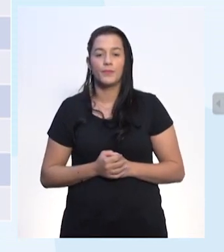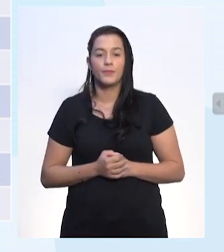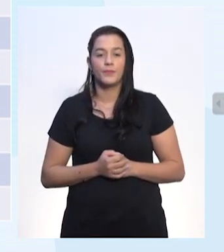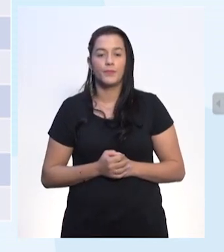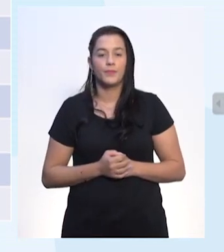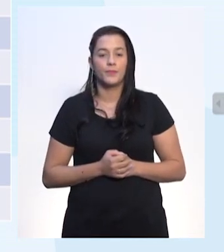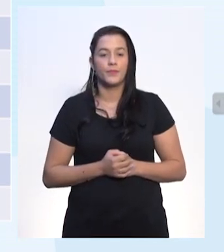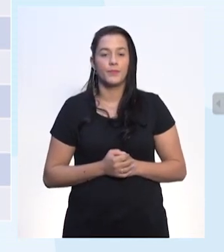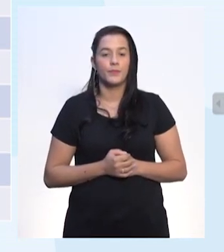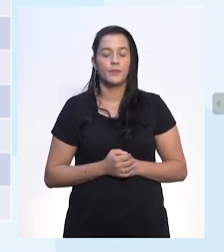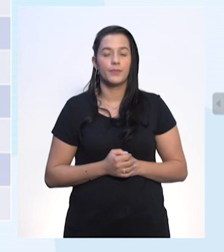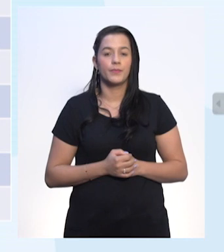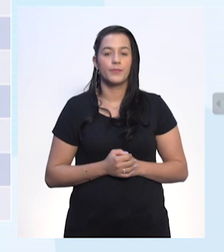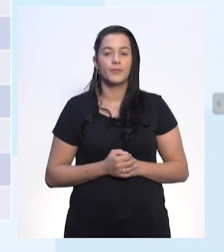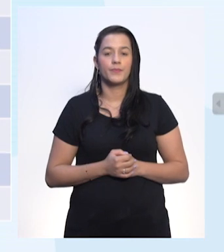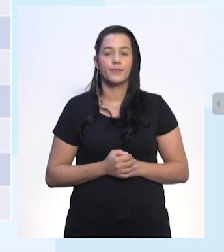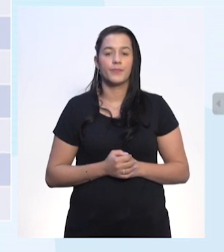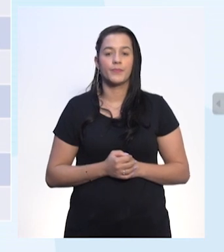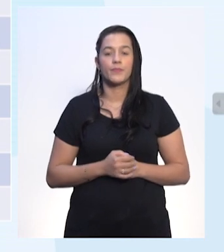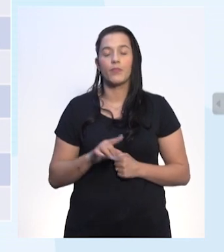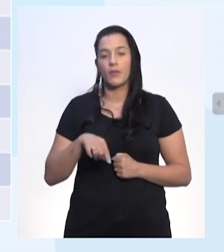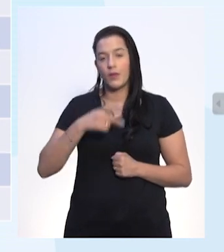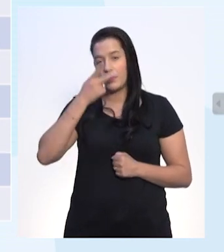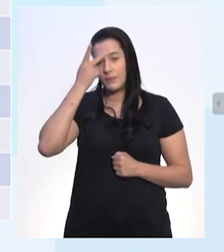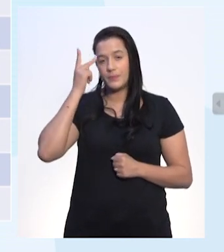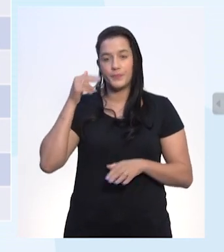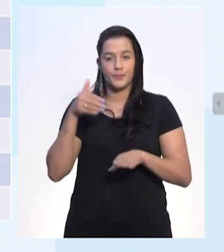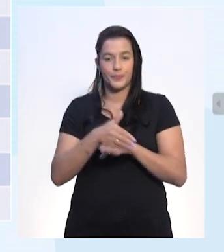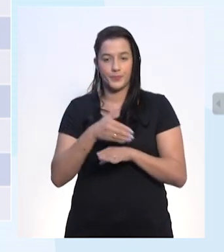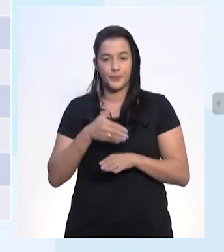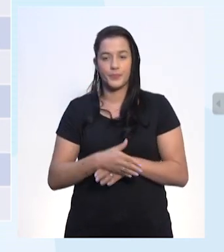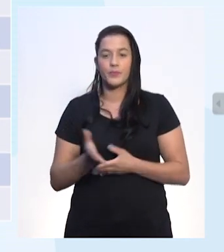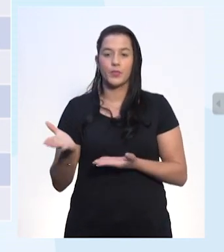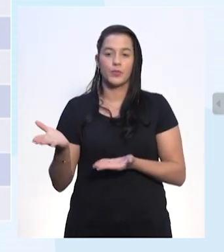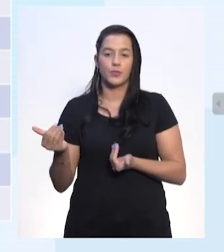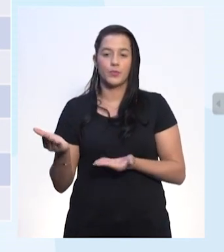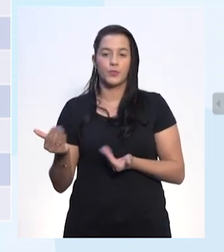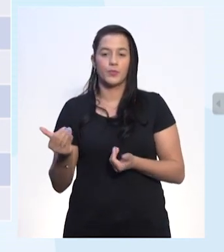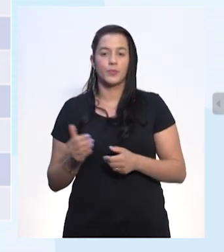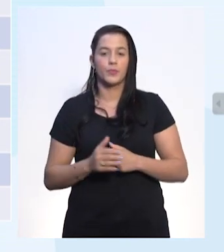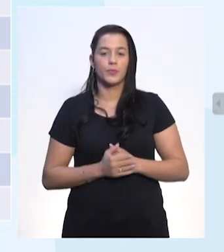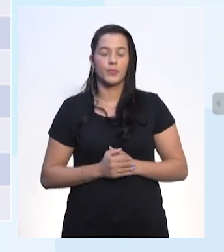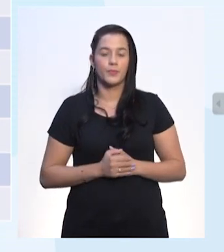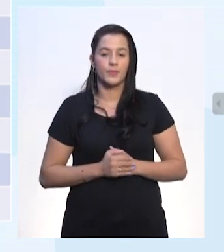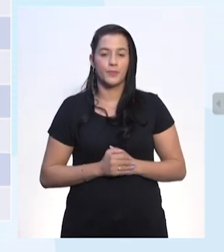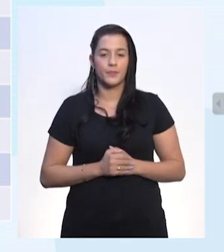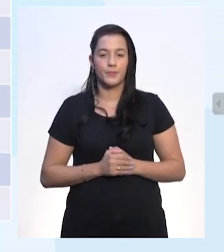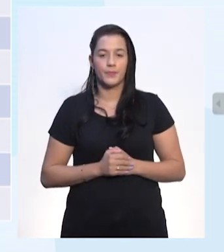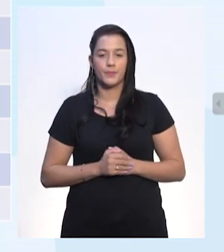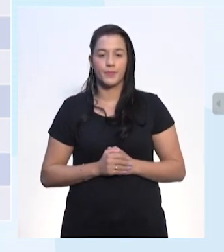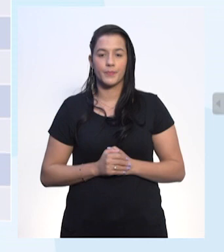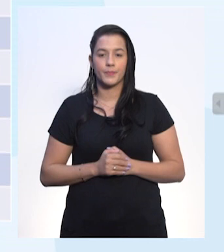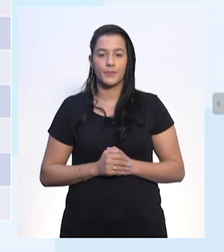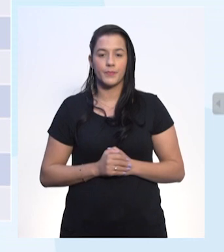Ah, Os jovens frequentam. os jovens. Então, olha só.